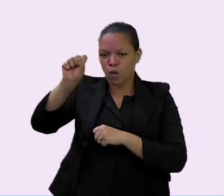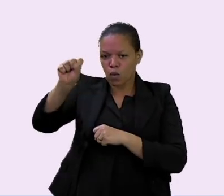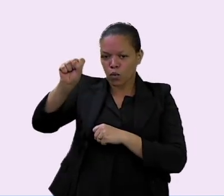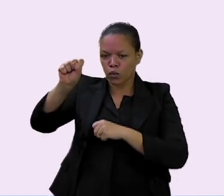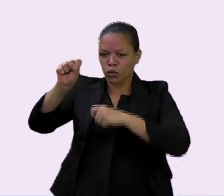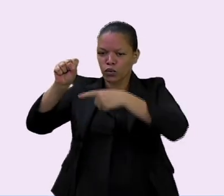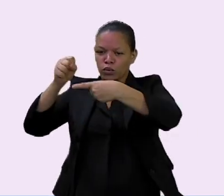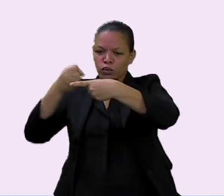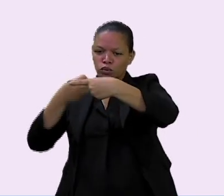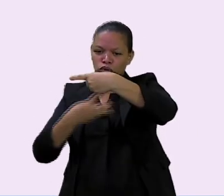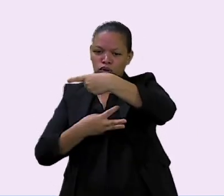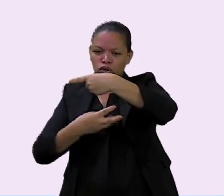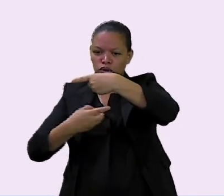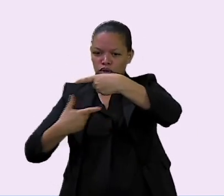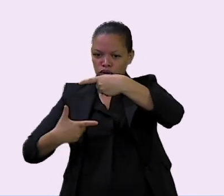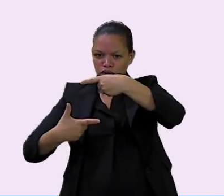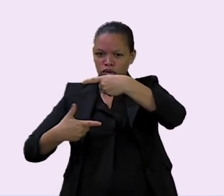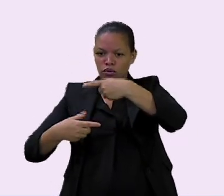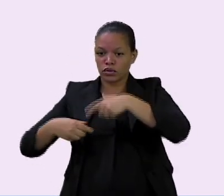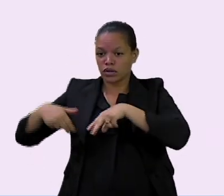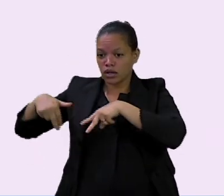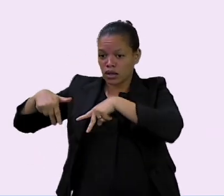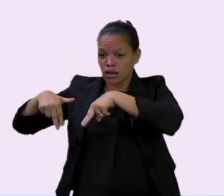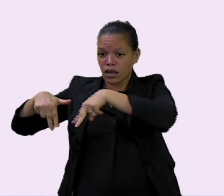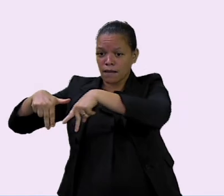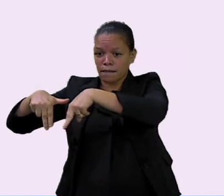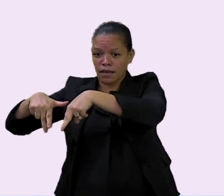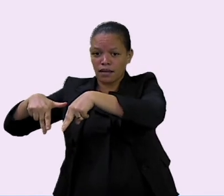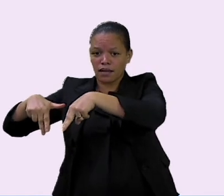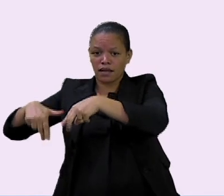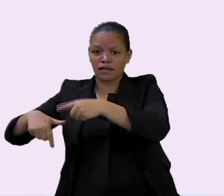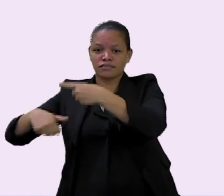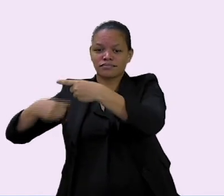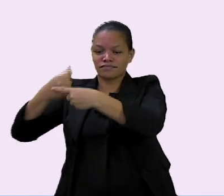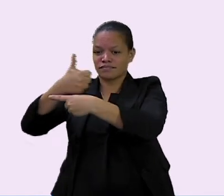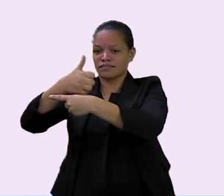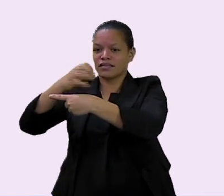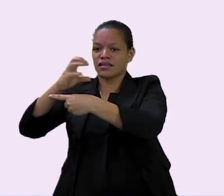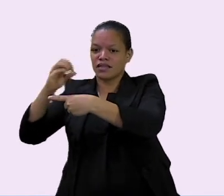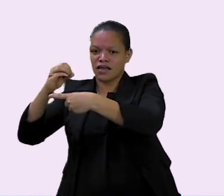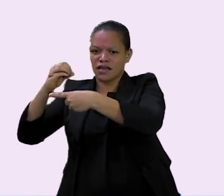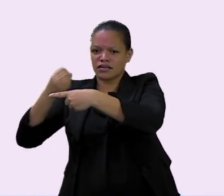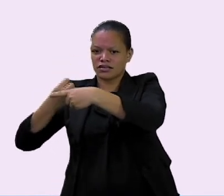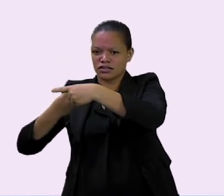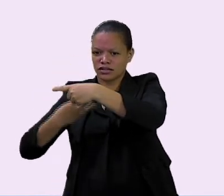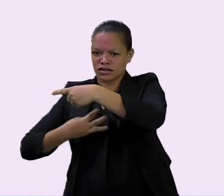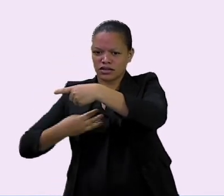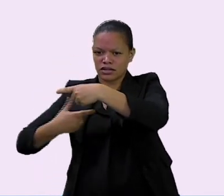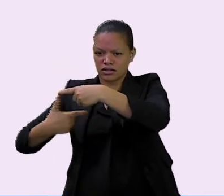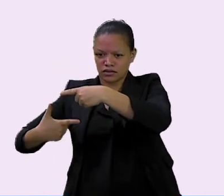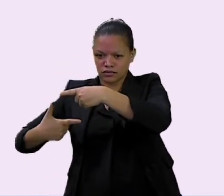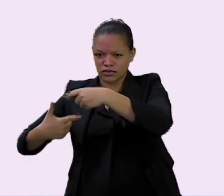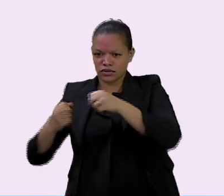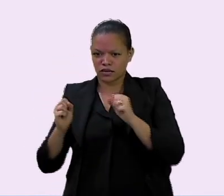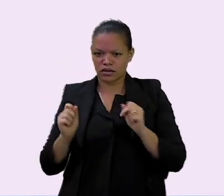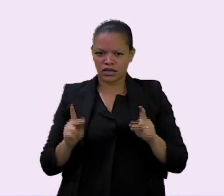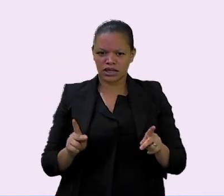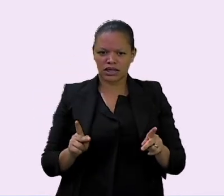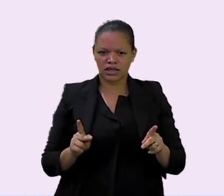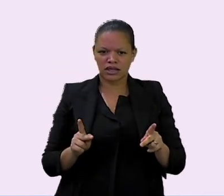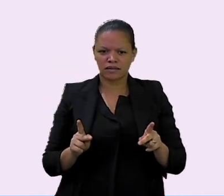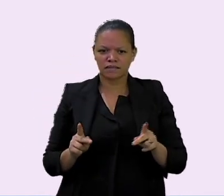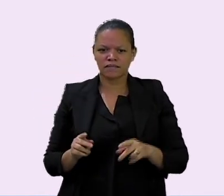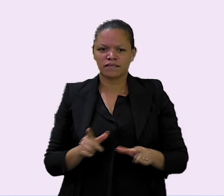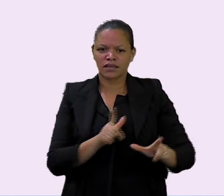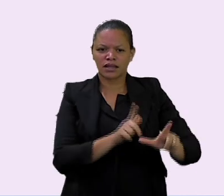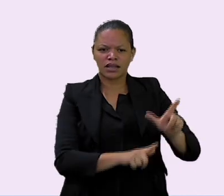32. E a pé? 10 crianças de 32.